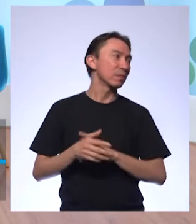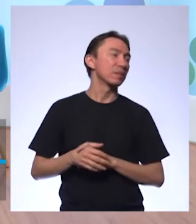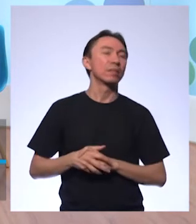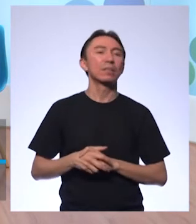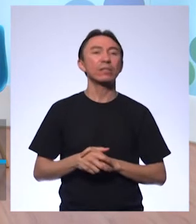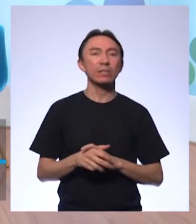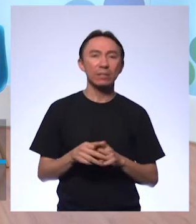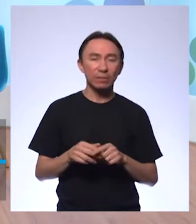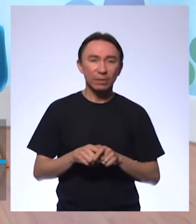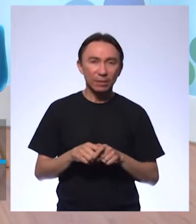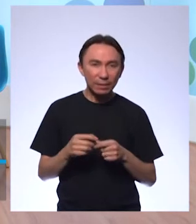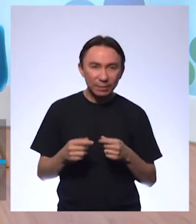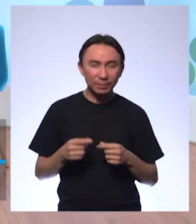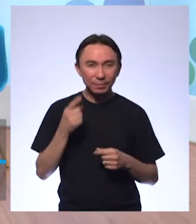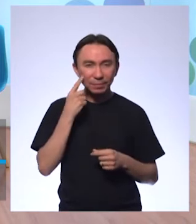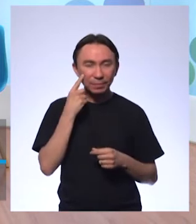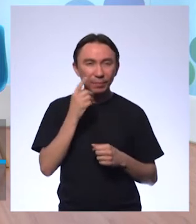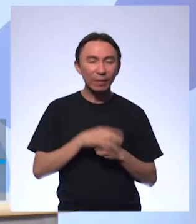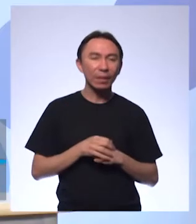Marcos